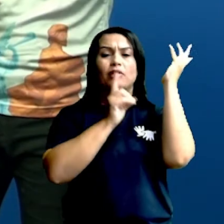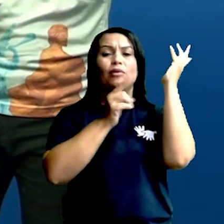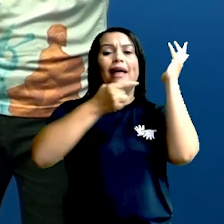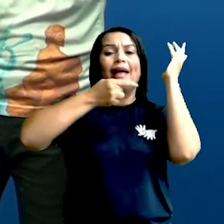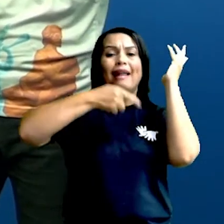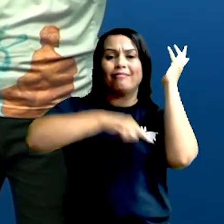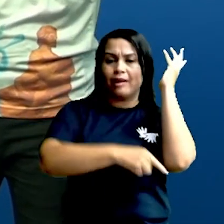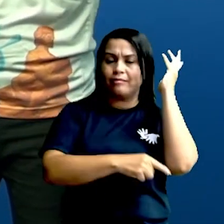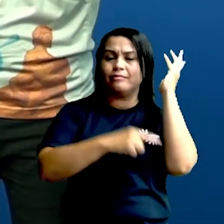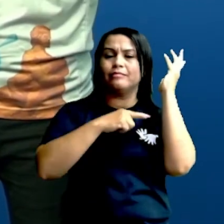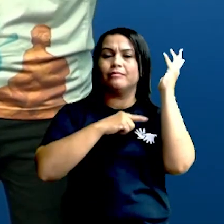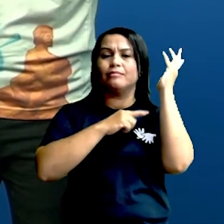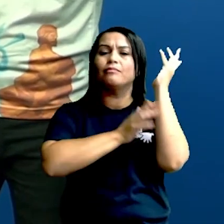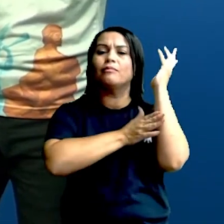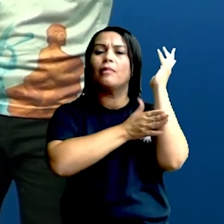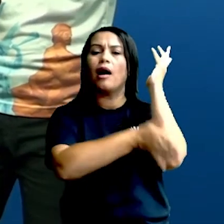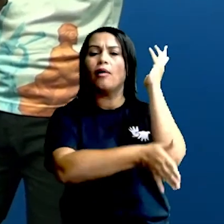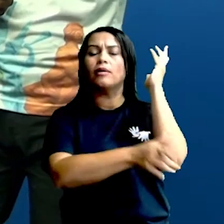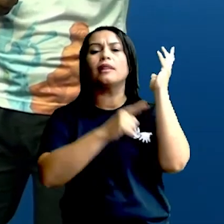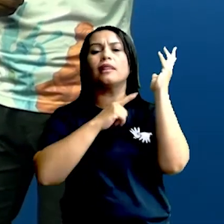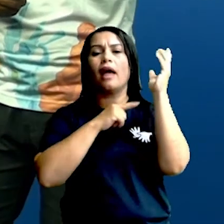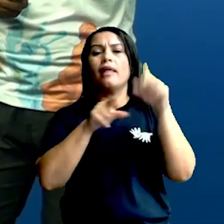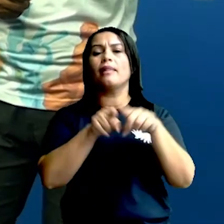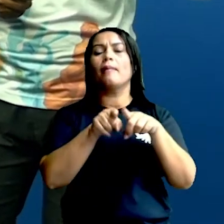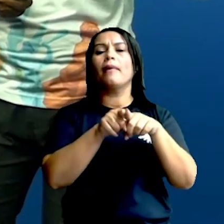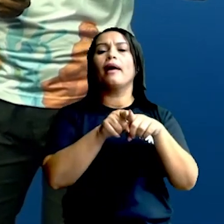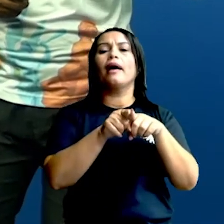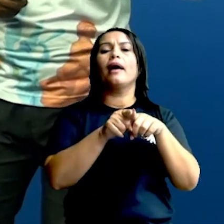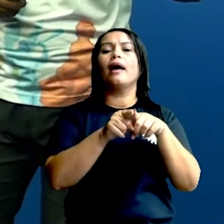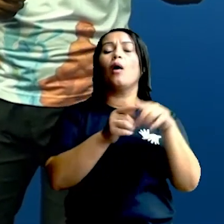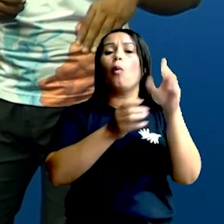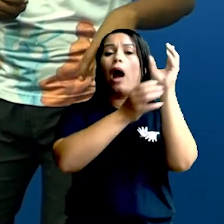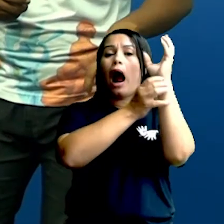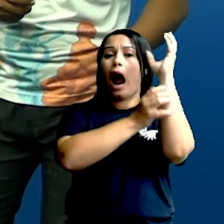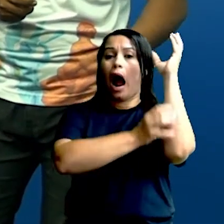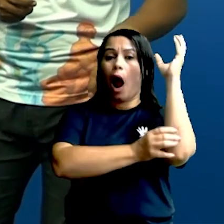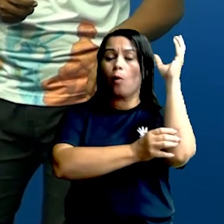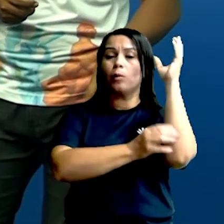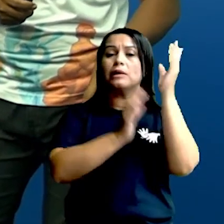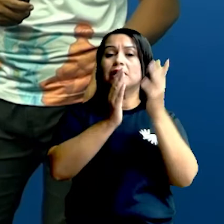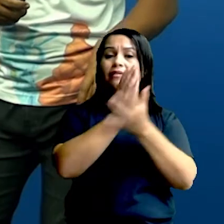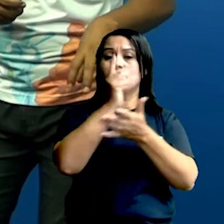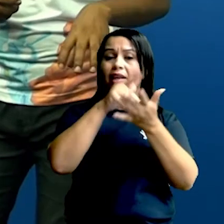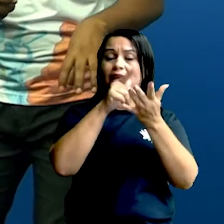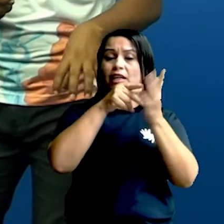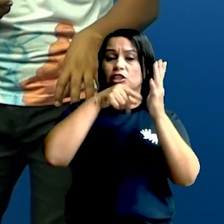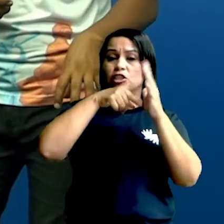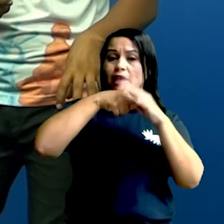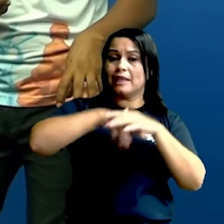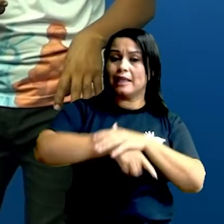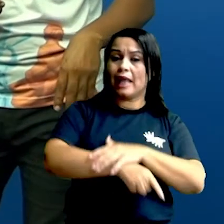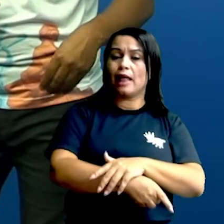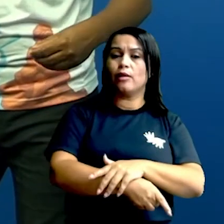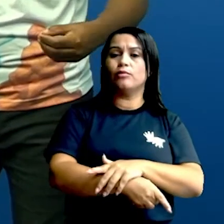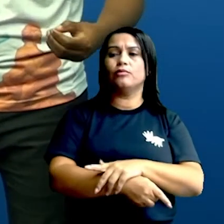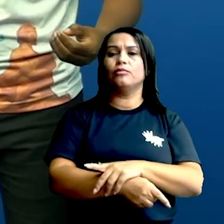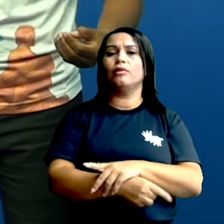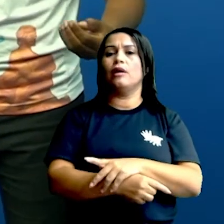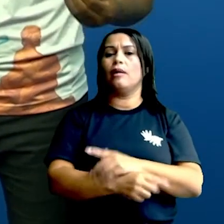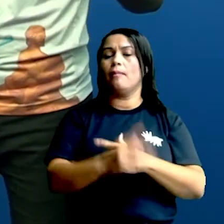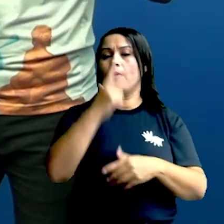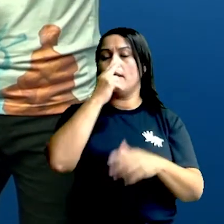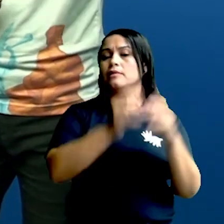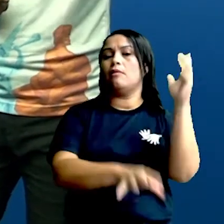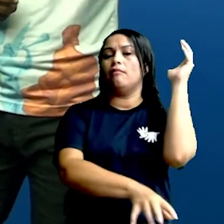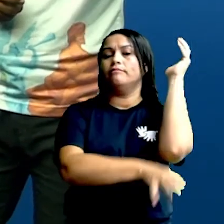do que um pseudo-caule, um falso caule. Na verdade, o caule da bananeira está enterrado no solo, chama-se rizoma. E o que